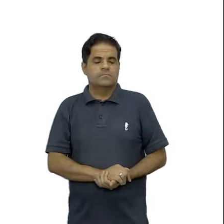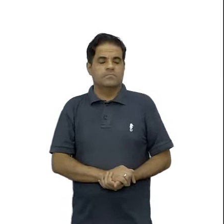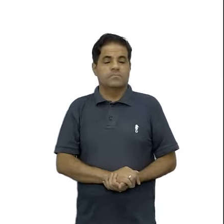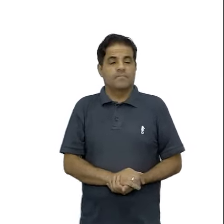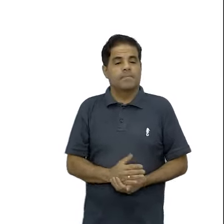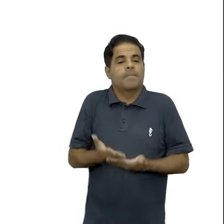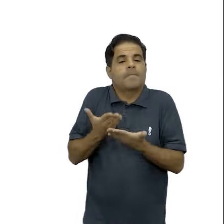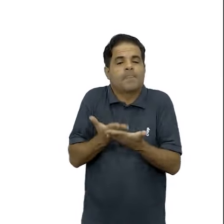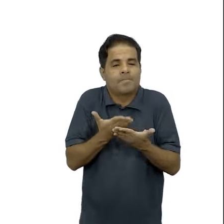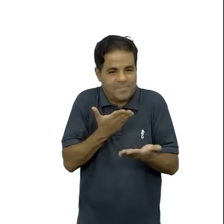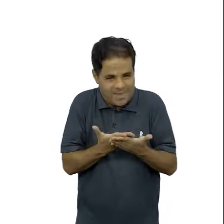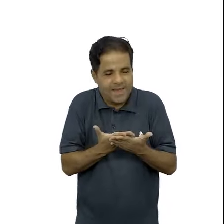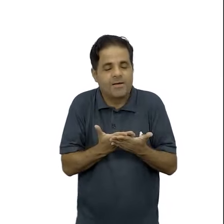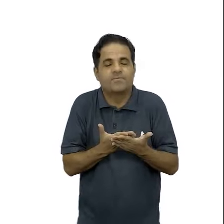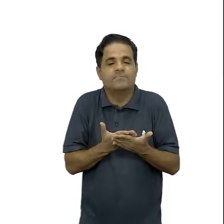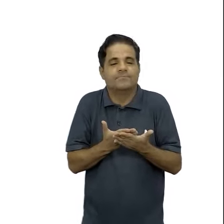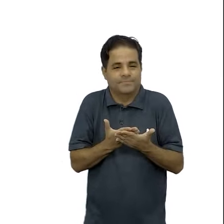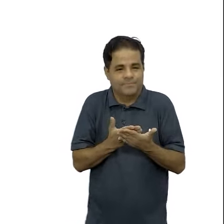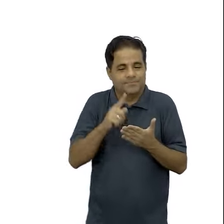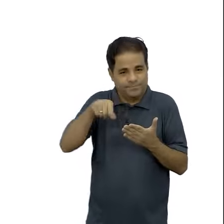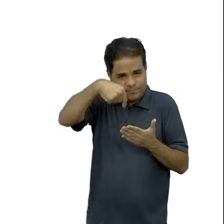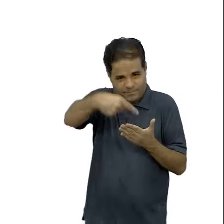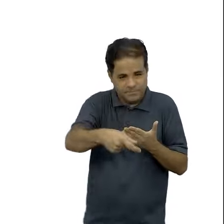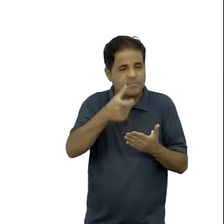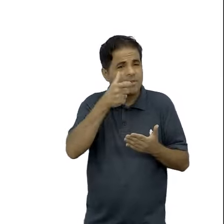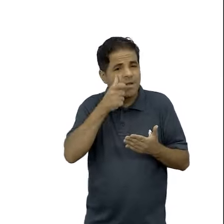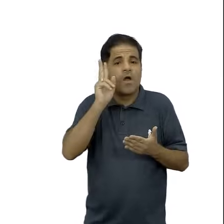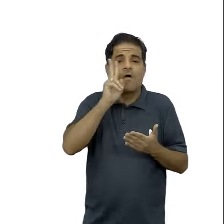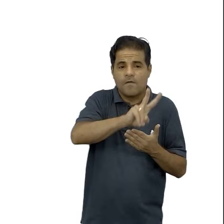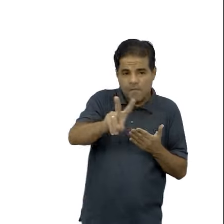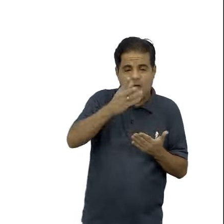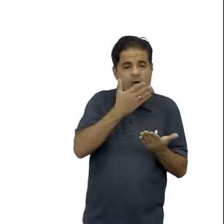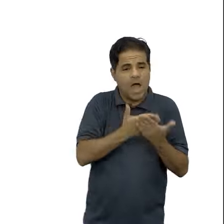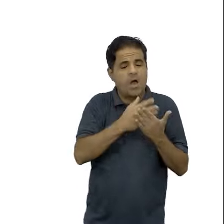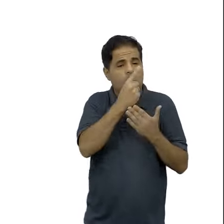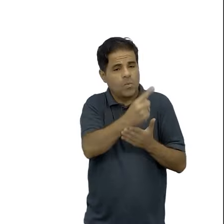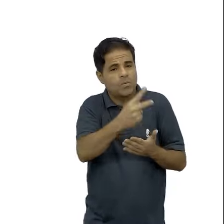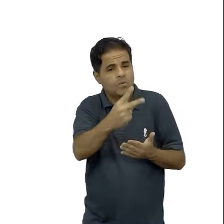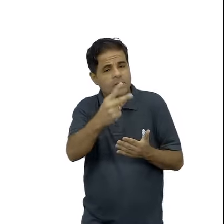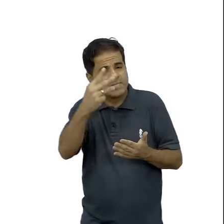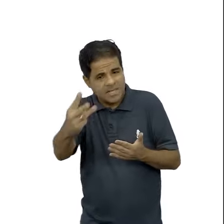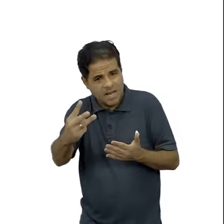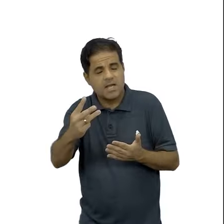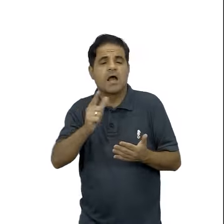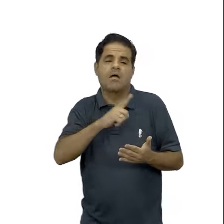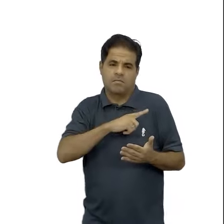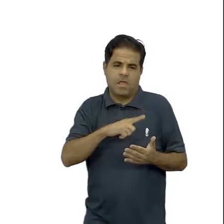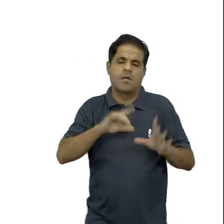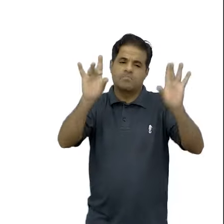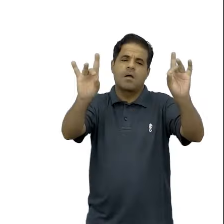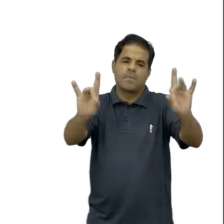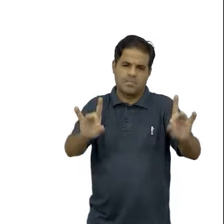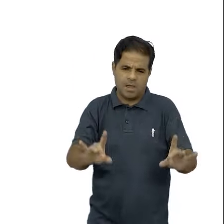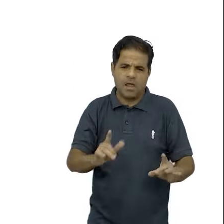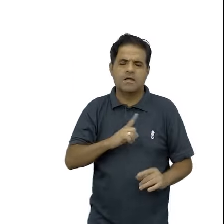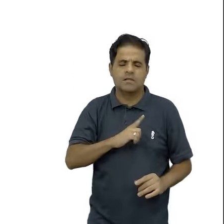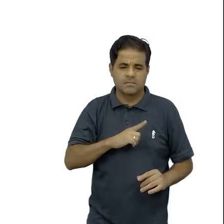Na aula, então, se a gente olhar para a aula 1, 2 e 3, ela tem especificamente